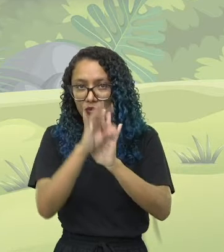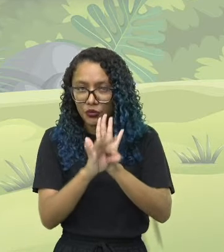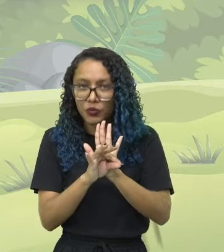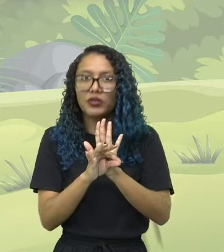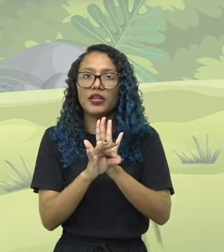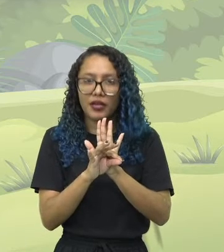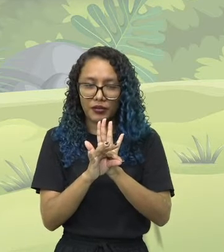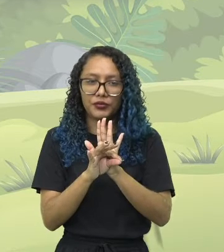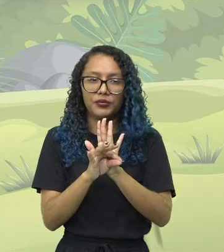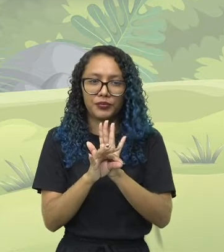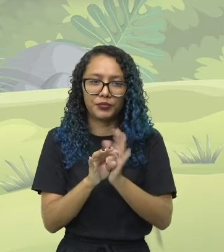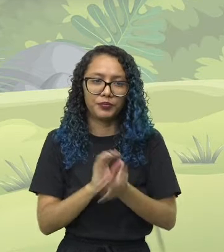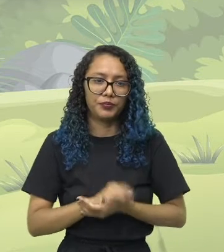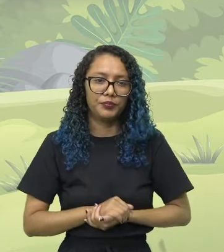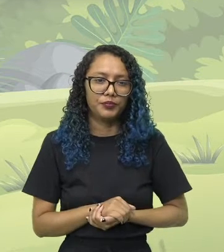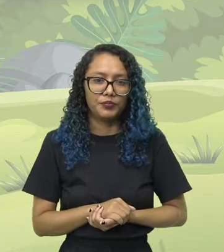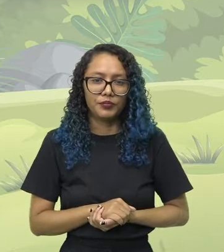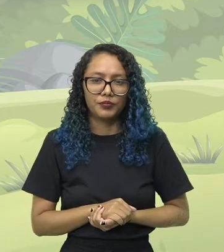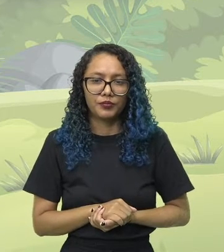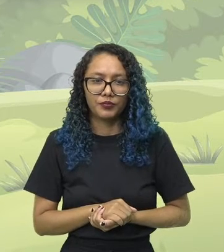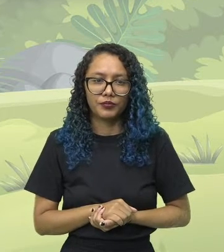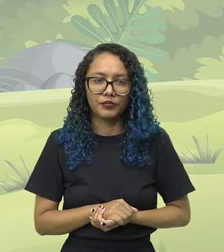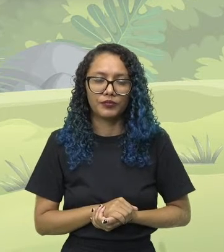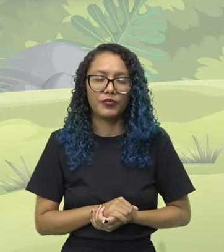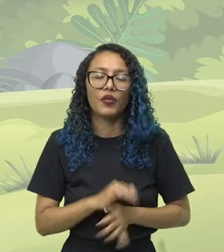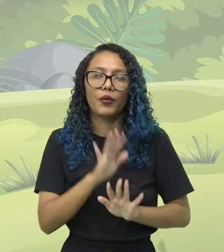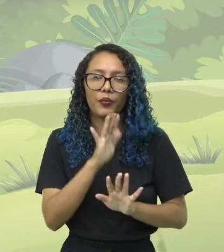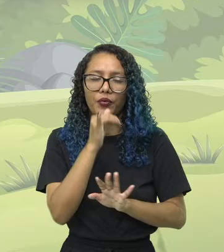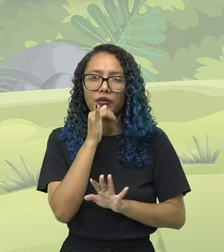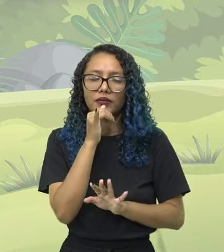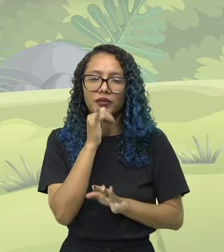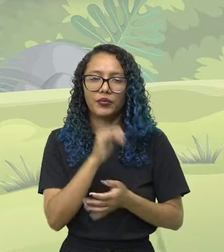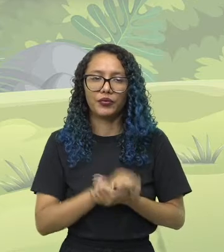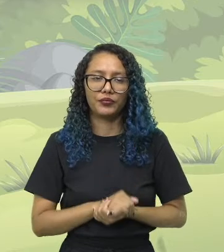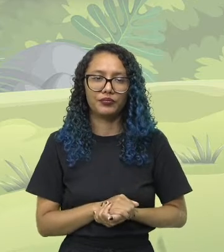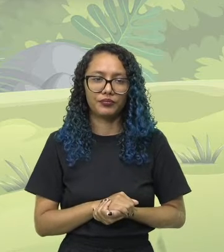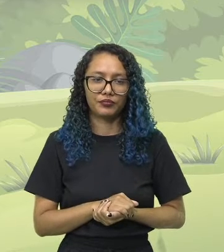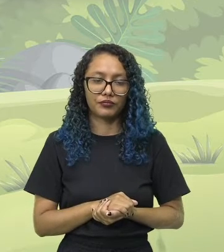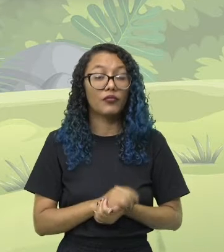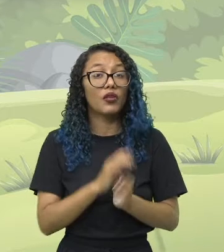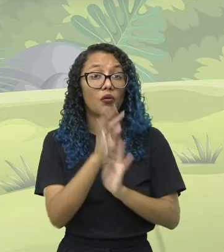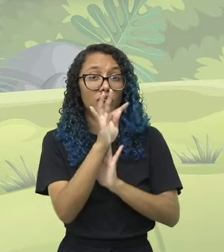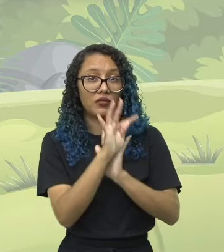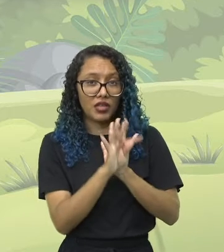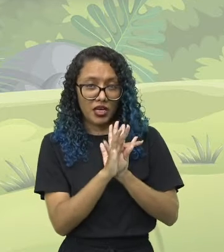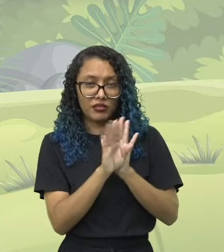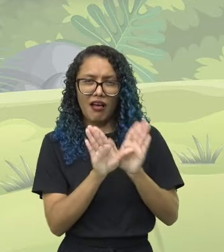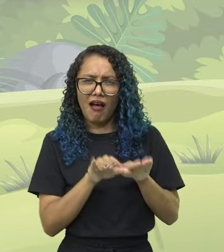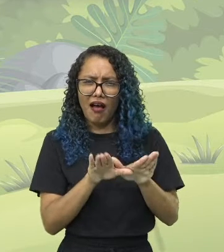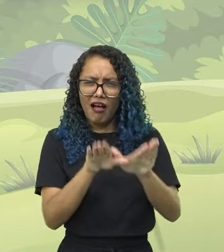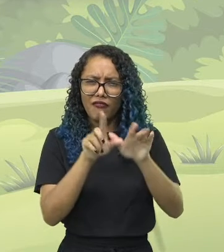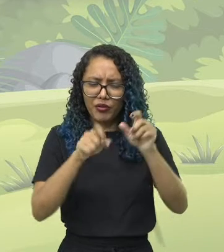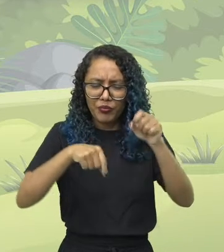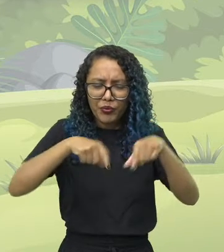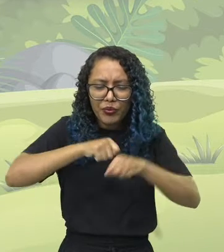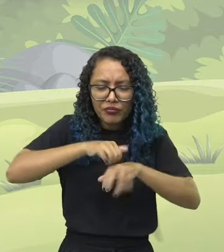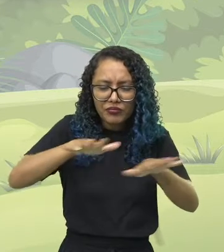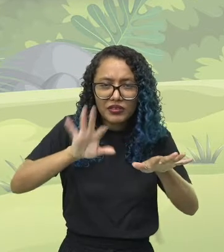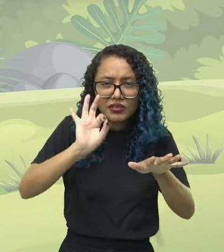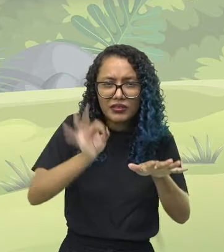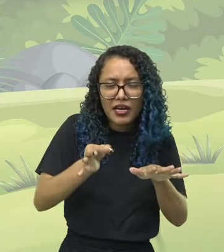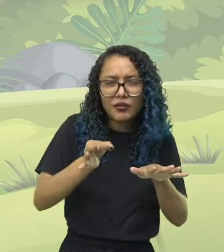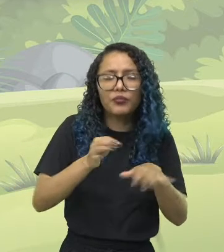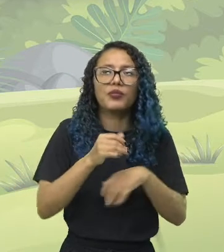mesmo assunto que o texto me traz. Por exemplo, eu tenho aí, então, um texto das aves que semeiam. De repente, eu poderia